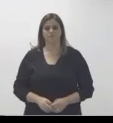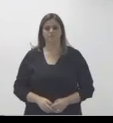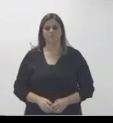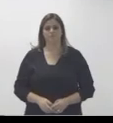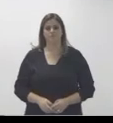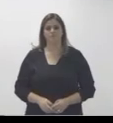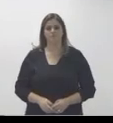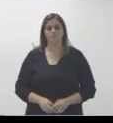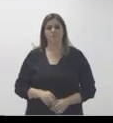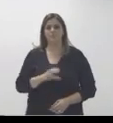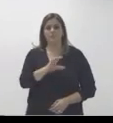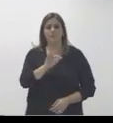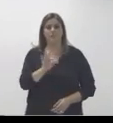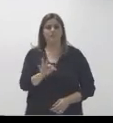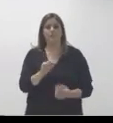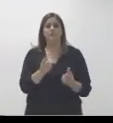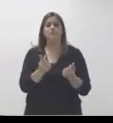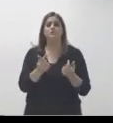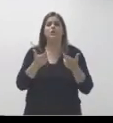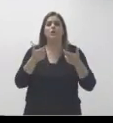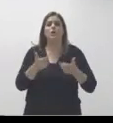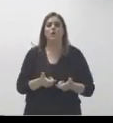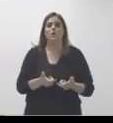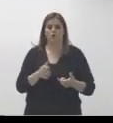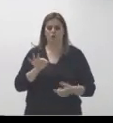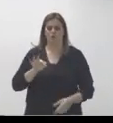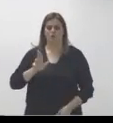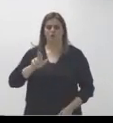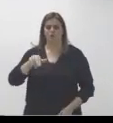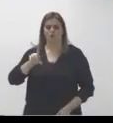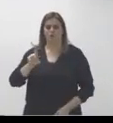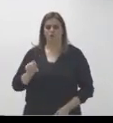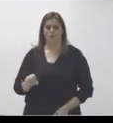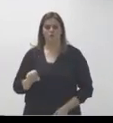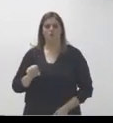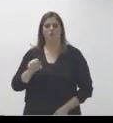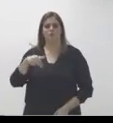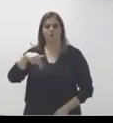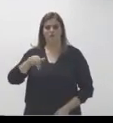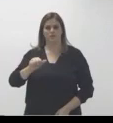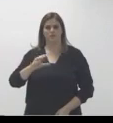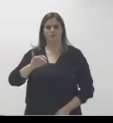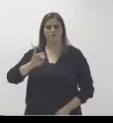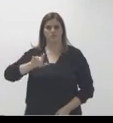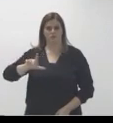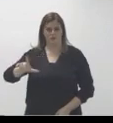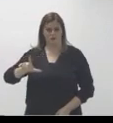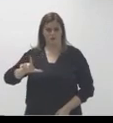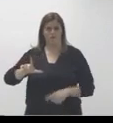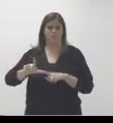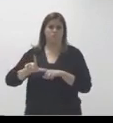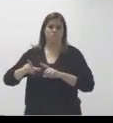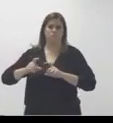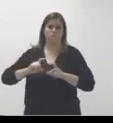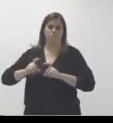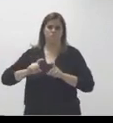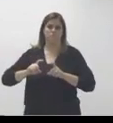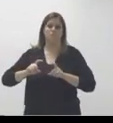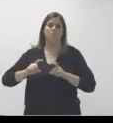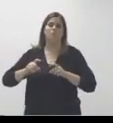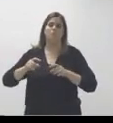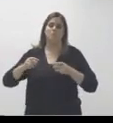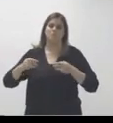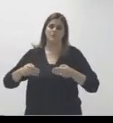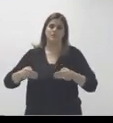vieram do fundo nacional antidrogas que é gerido pelo ministério da justiça e da cidadania então por hora né